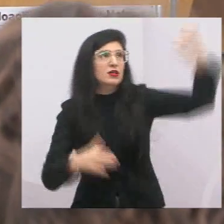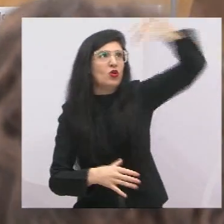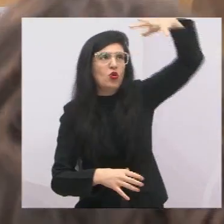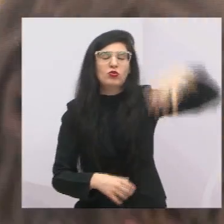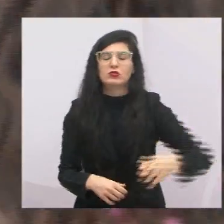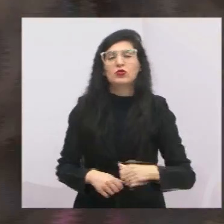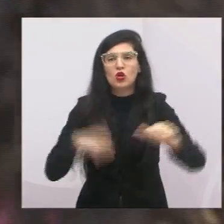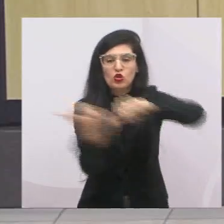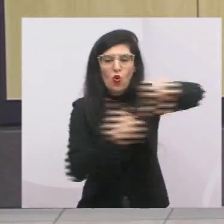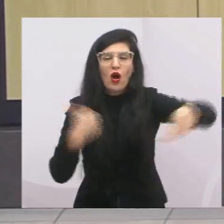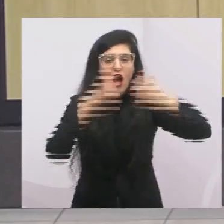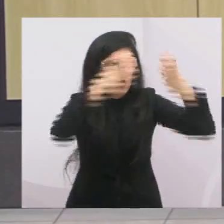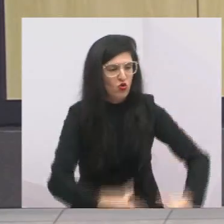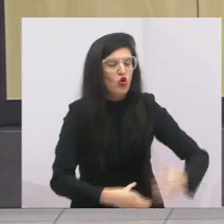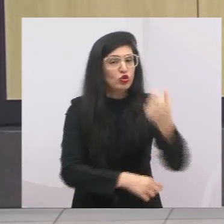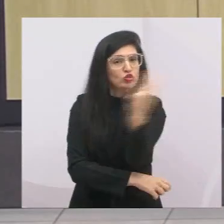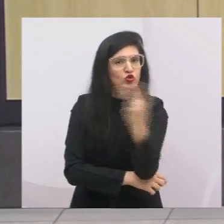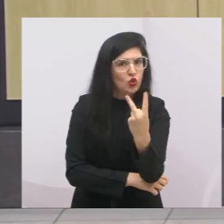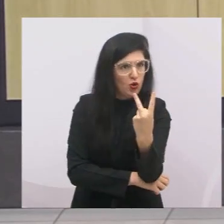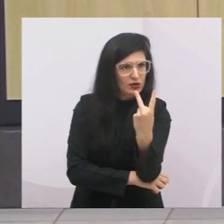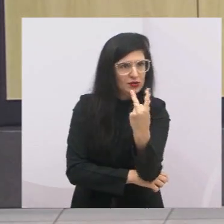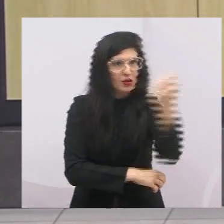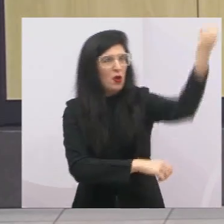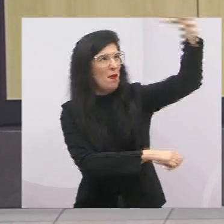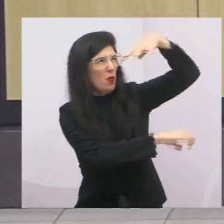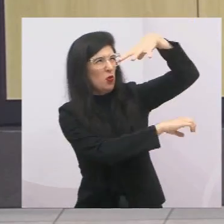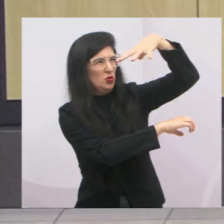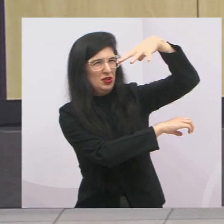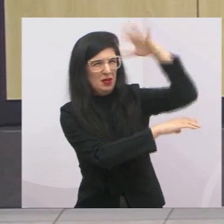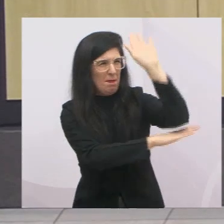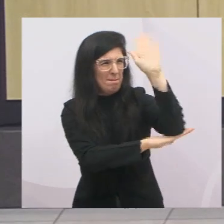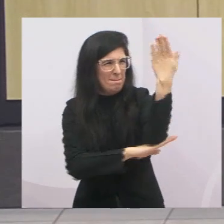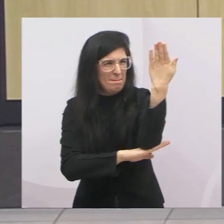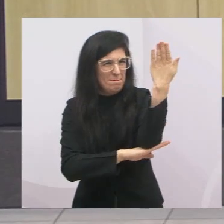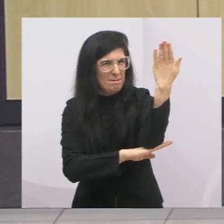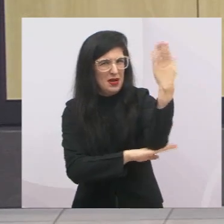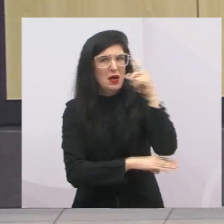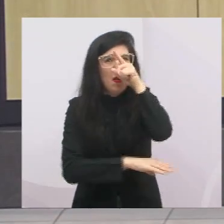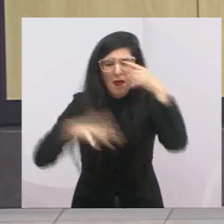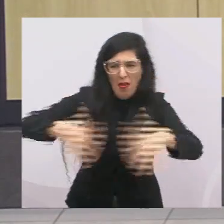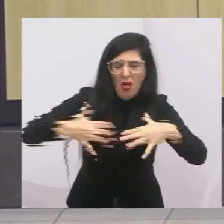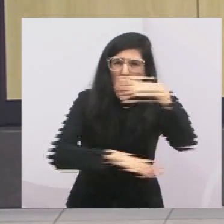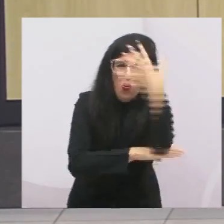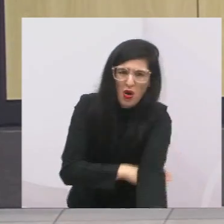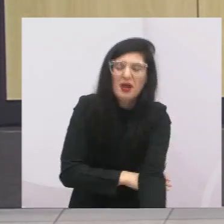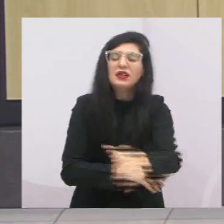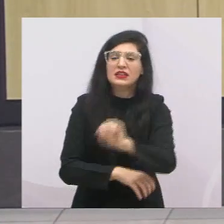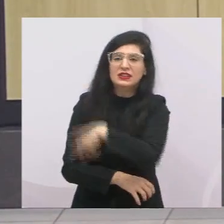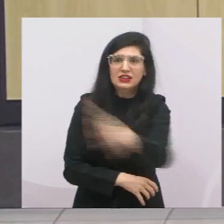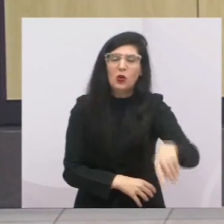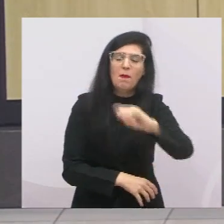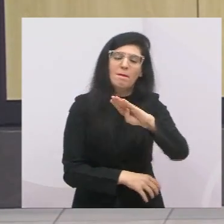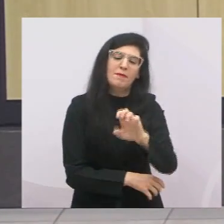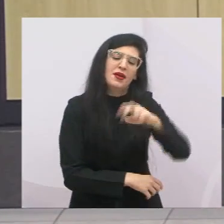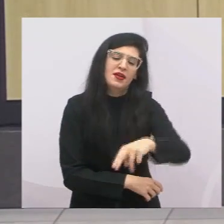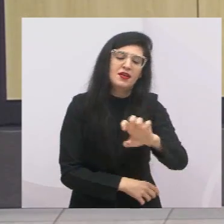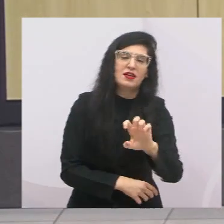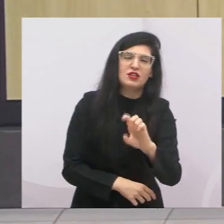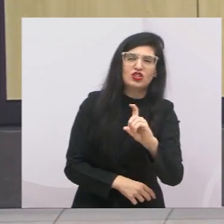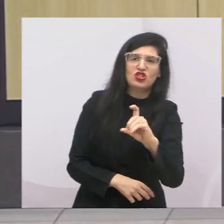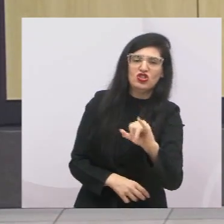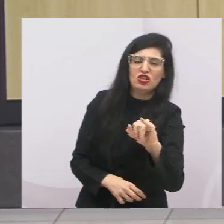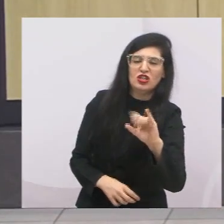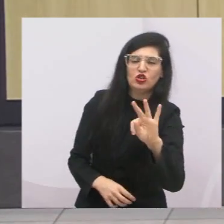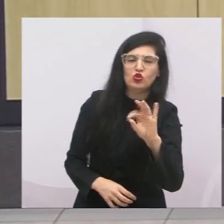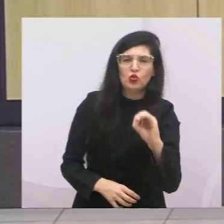a substituição de 2 postes de madeira que apresentam risco de queda na estrada São Benedito do Fojo,